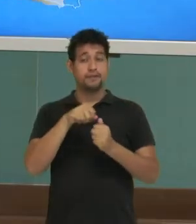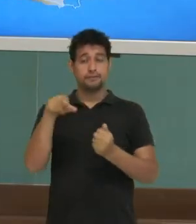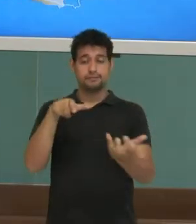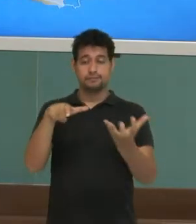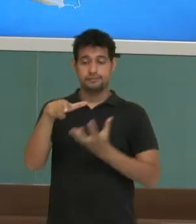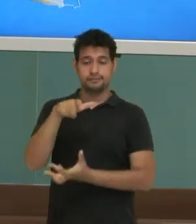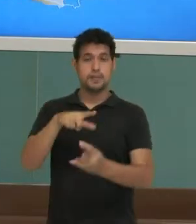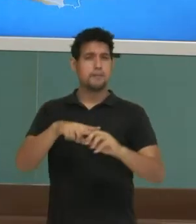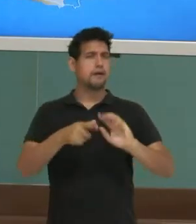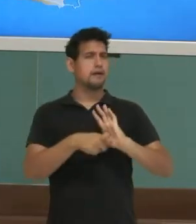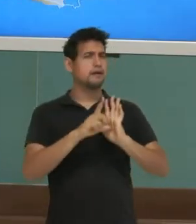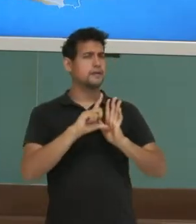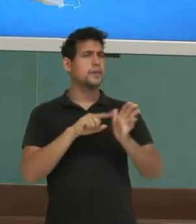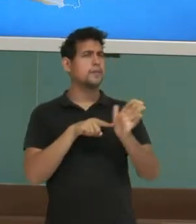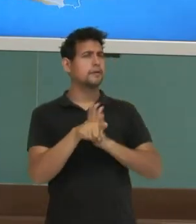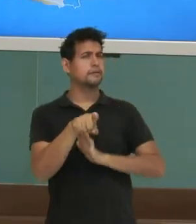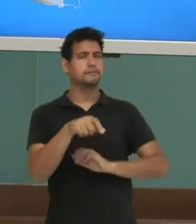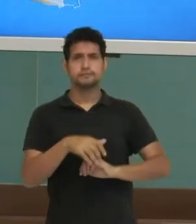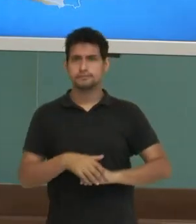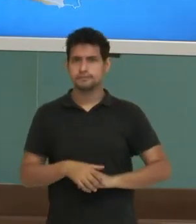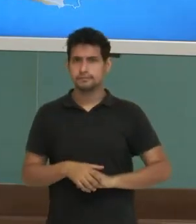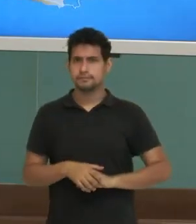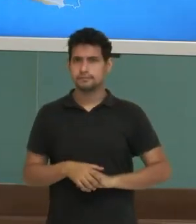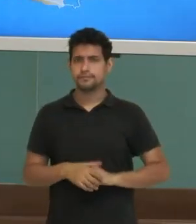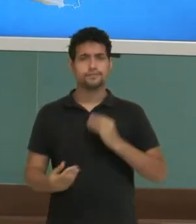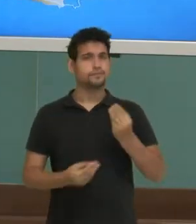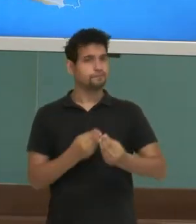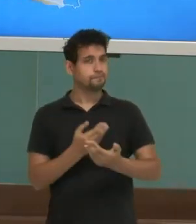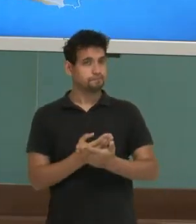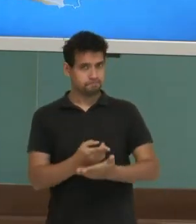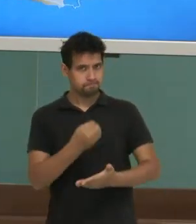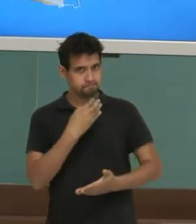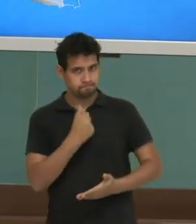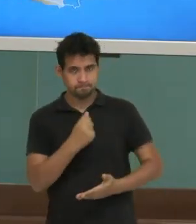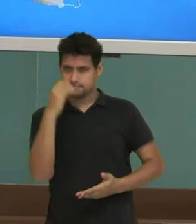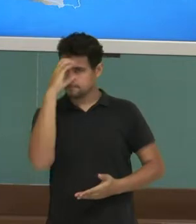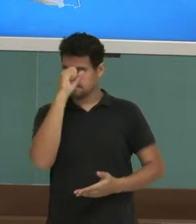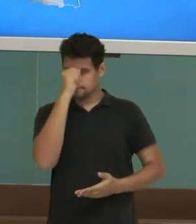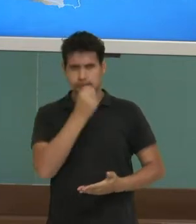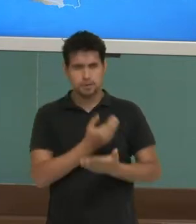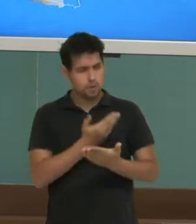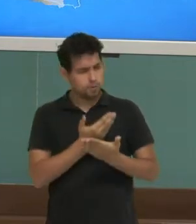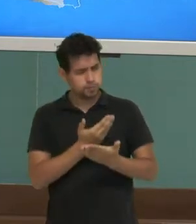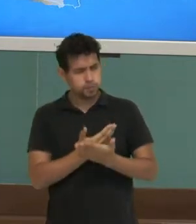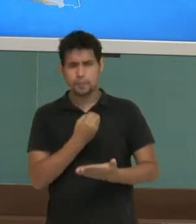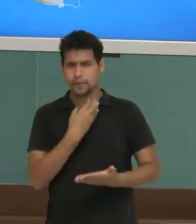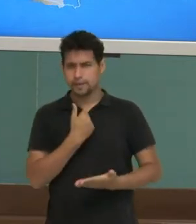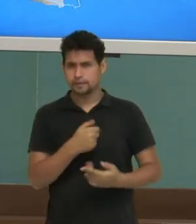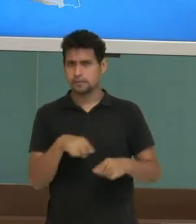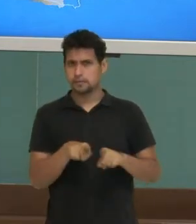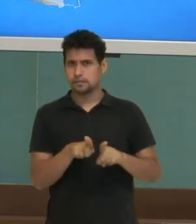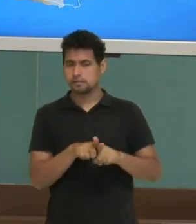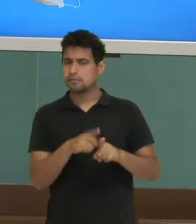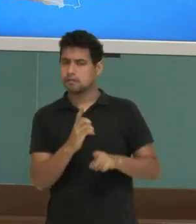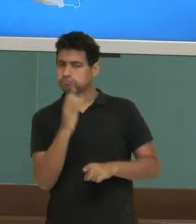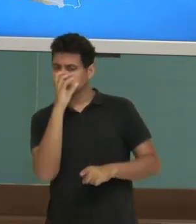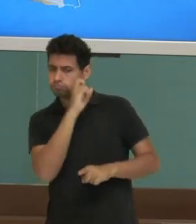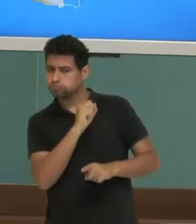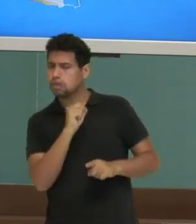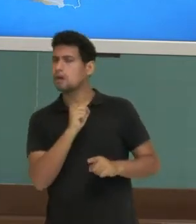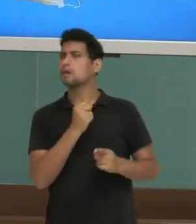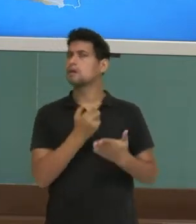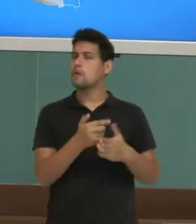Mas antes disso, eu pergunto para você: como que vão seus estudos? Você está estudando bastante? Está acompanhando as aulas?